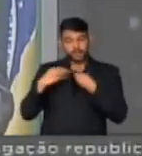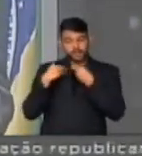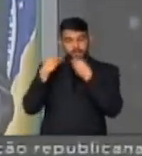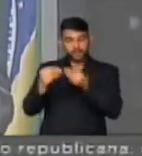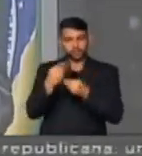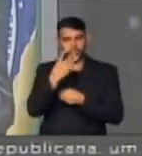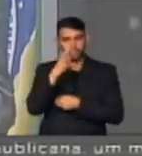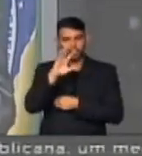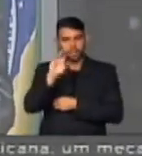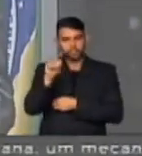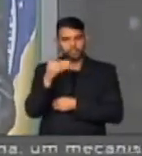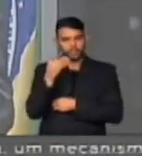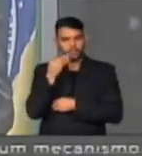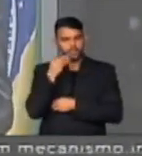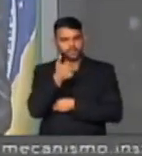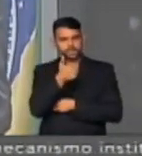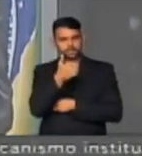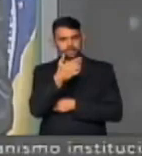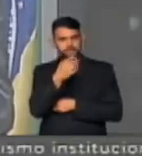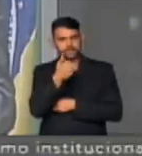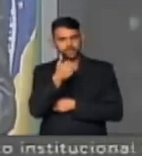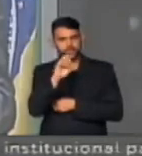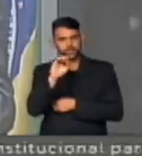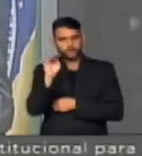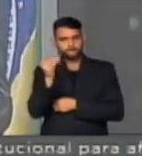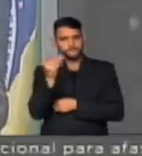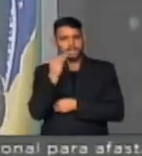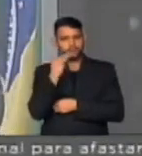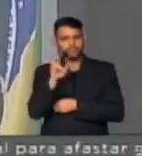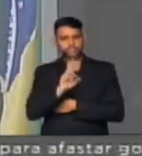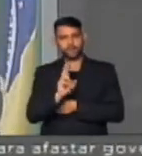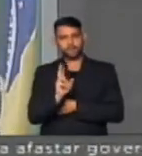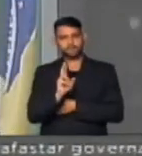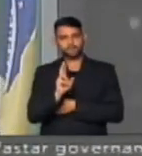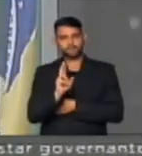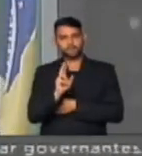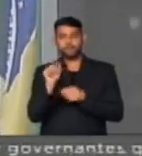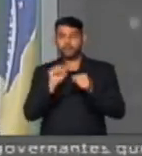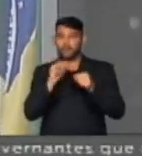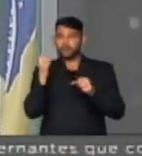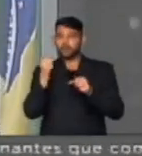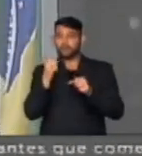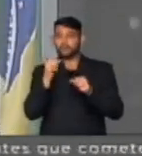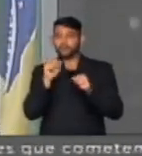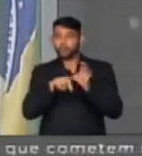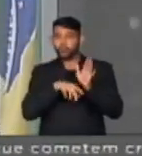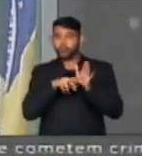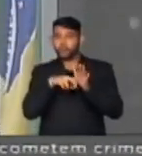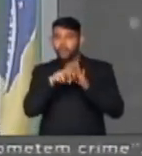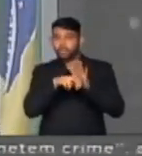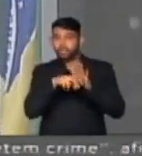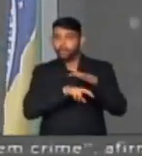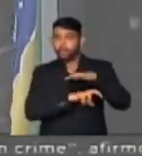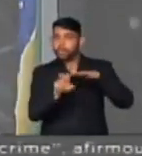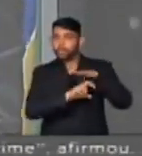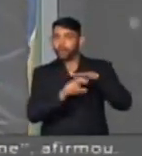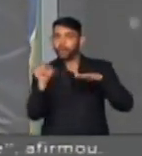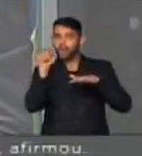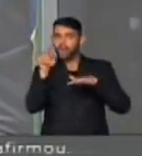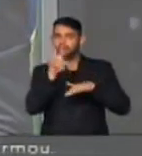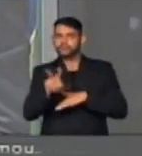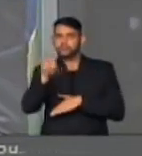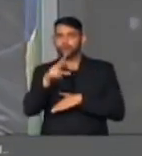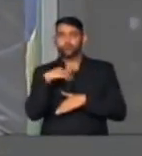com 4 bilhões 128 milhões de reais para fazer trem urbano. Com dinheiro